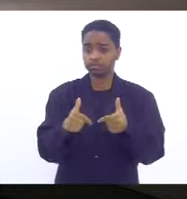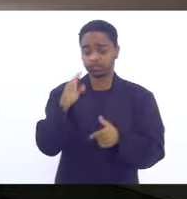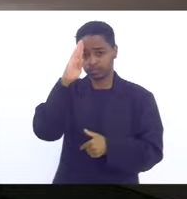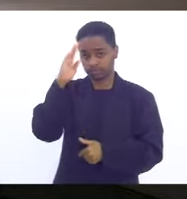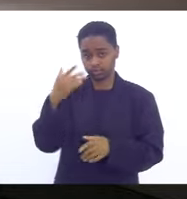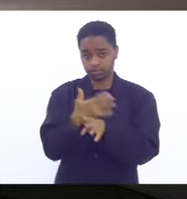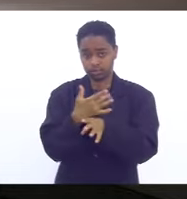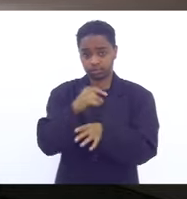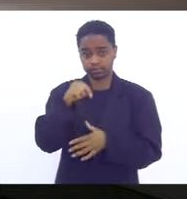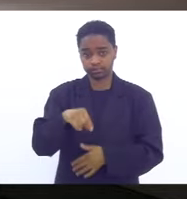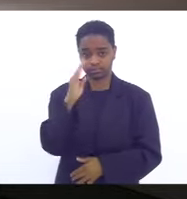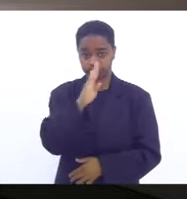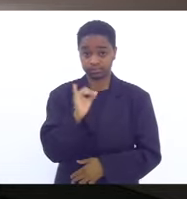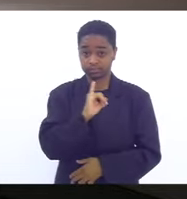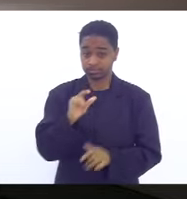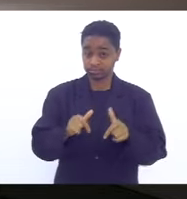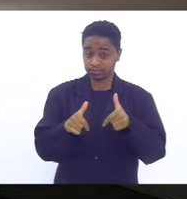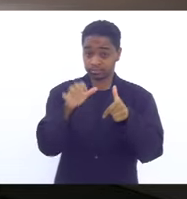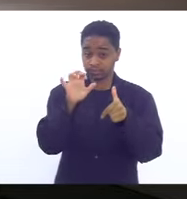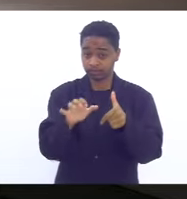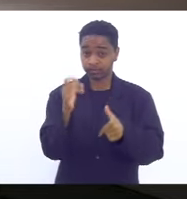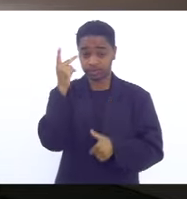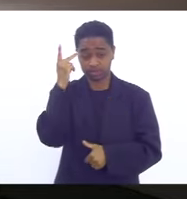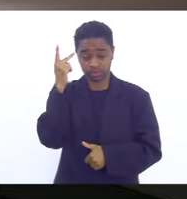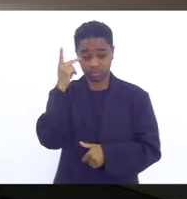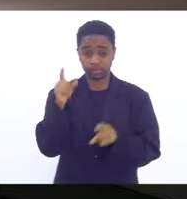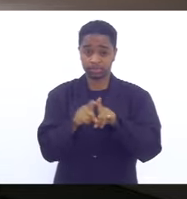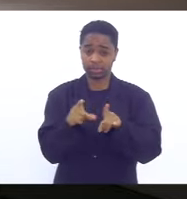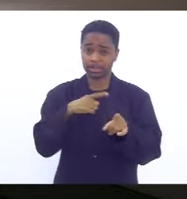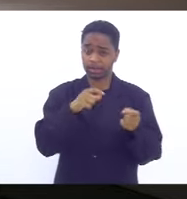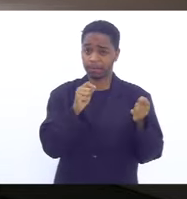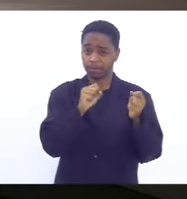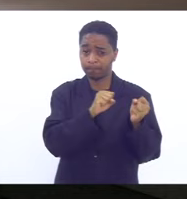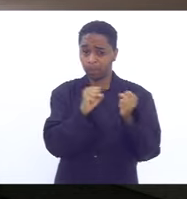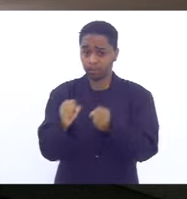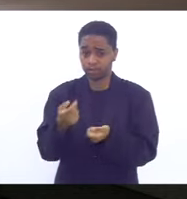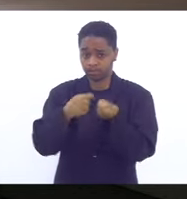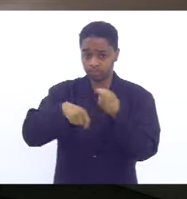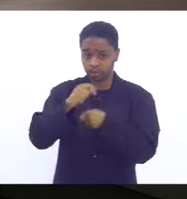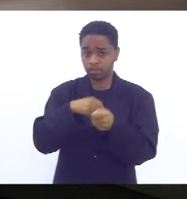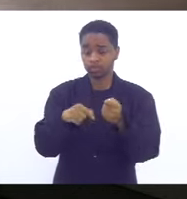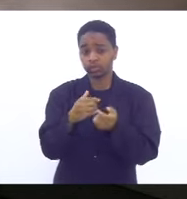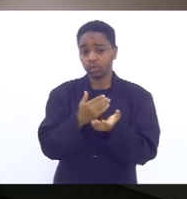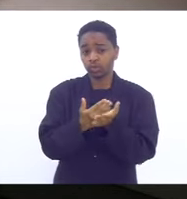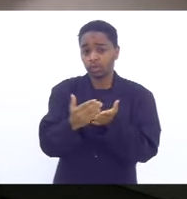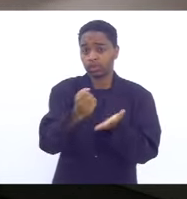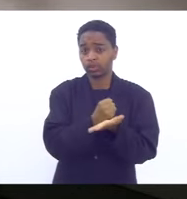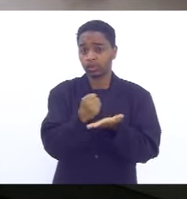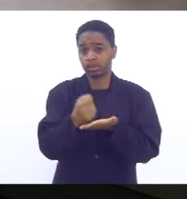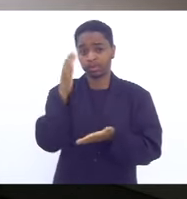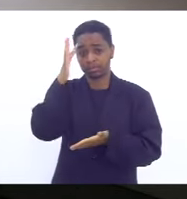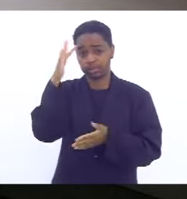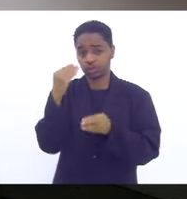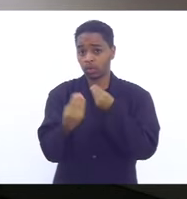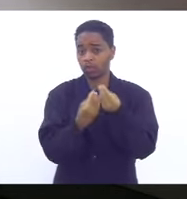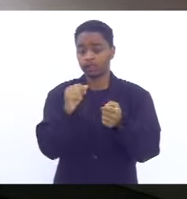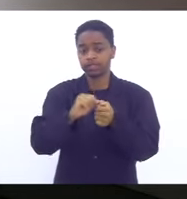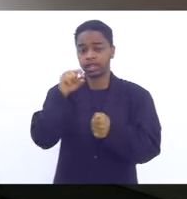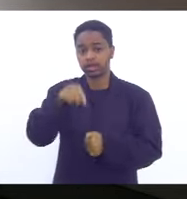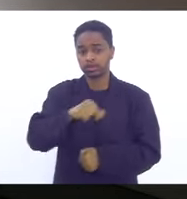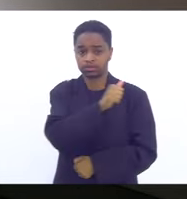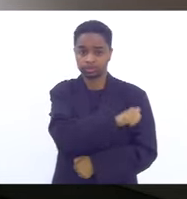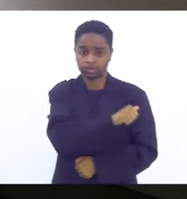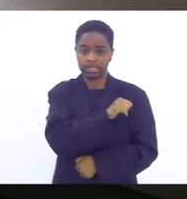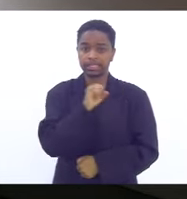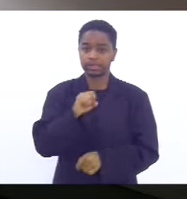Se eles fizeram com São Paulo, com o peso político que tem, com o poder econômico que tem, o que fizeram no início de uma concessão, imagina o que eles vão fazer com esse estado, com